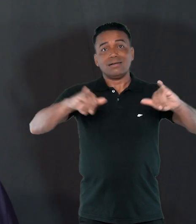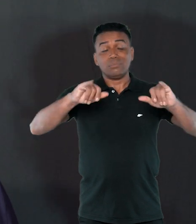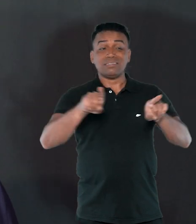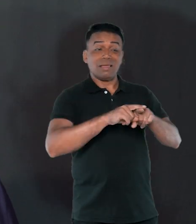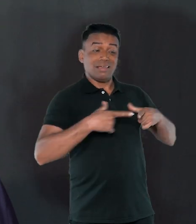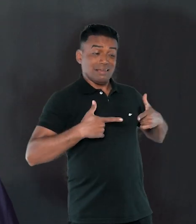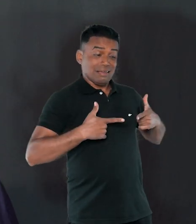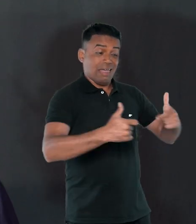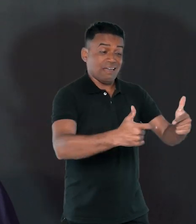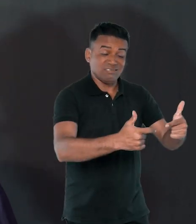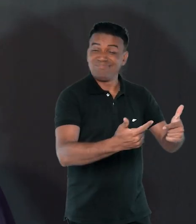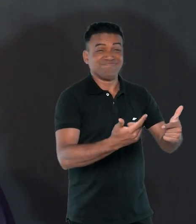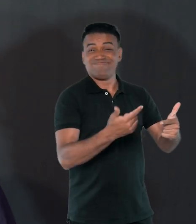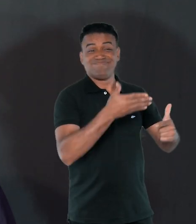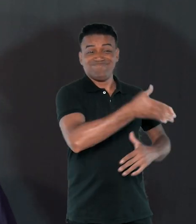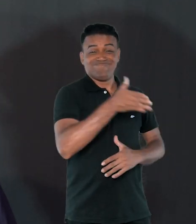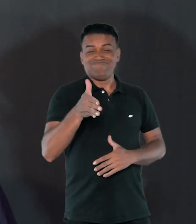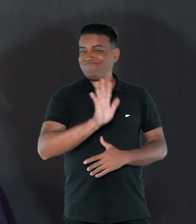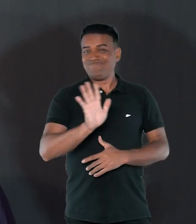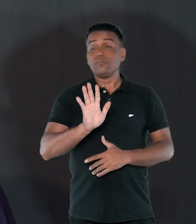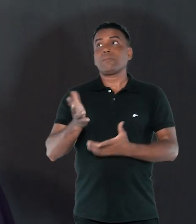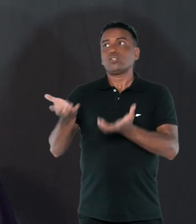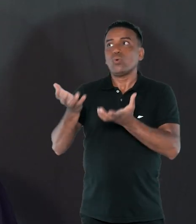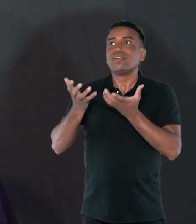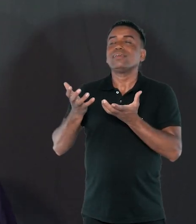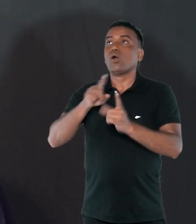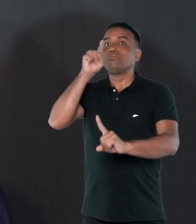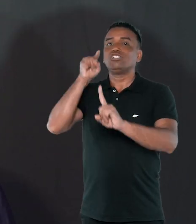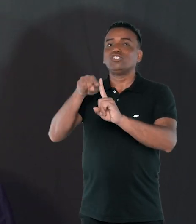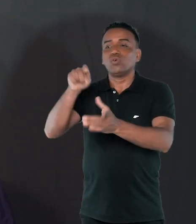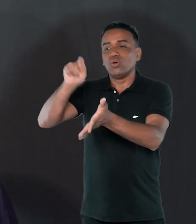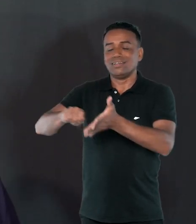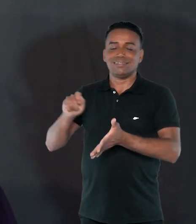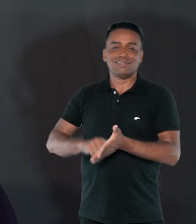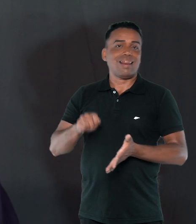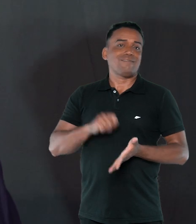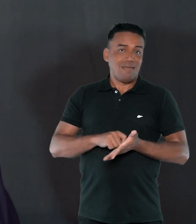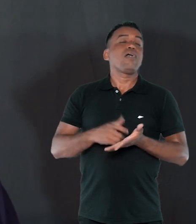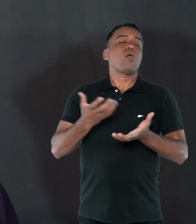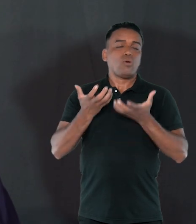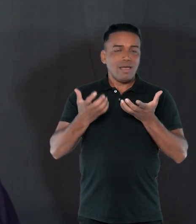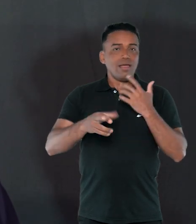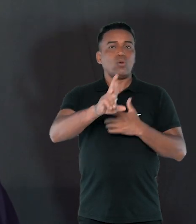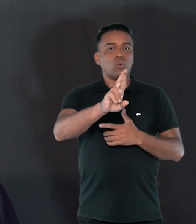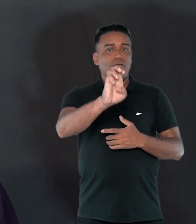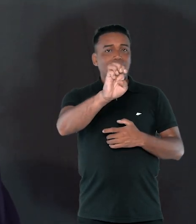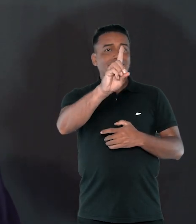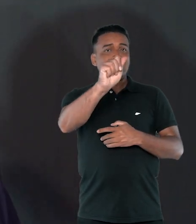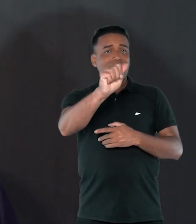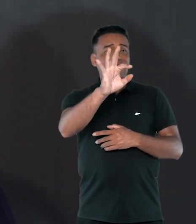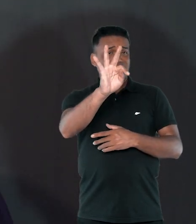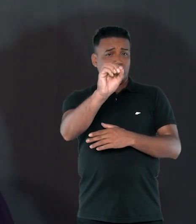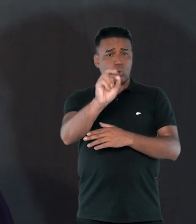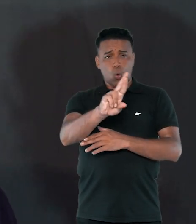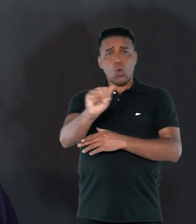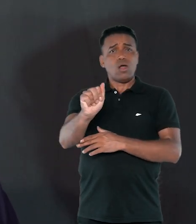guerra. Mas eu queria escrever. Então, desde o início, eu falei, eu quero ser redatora publicitária. E desde o